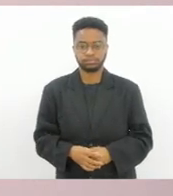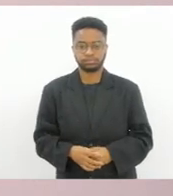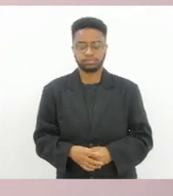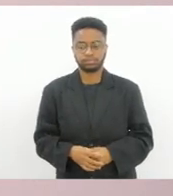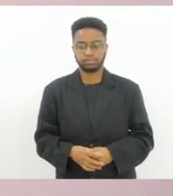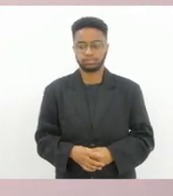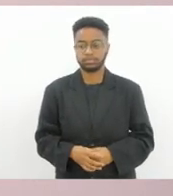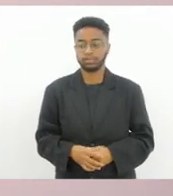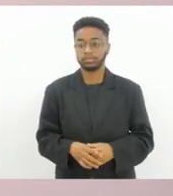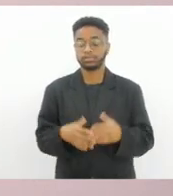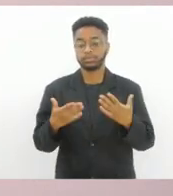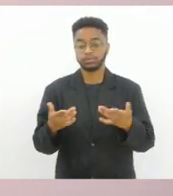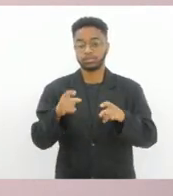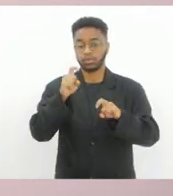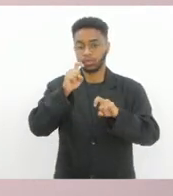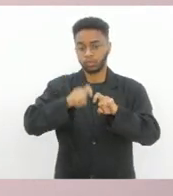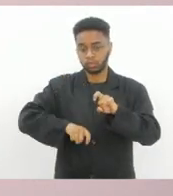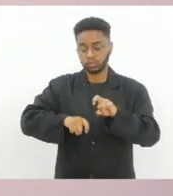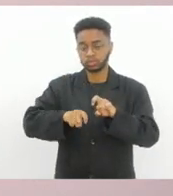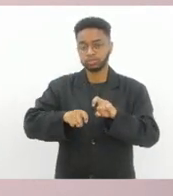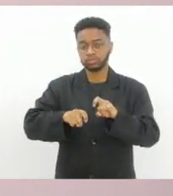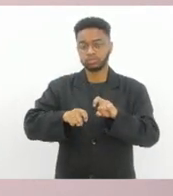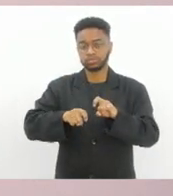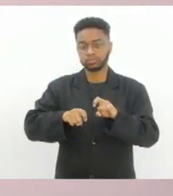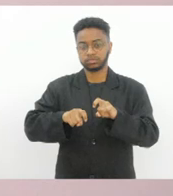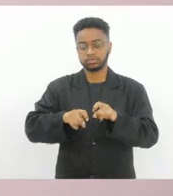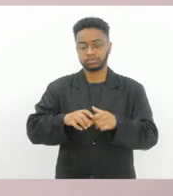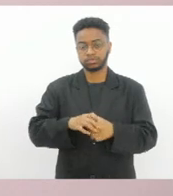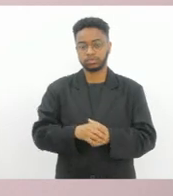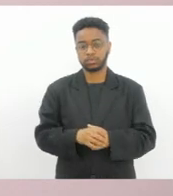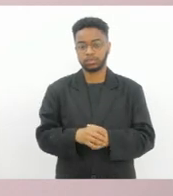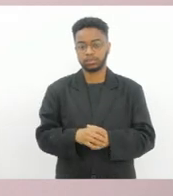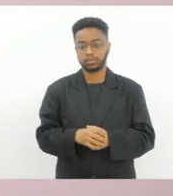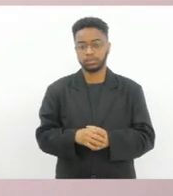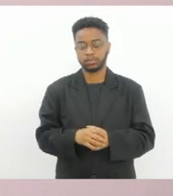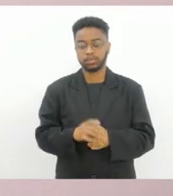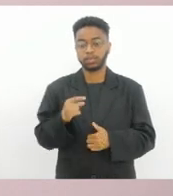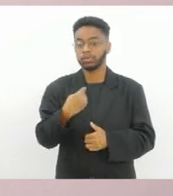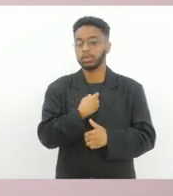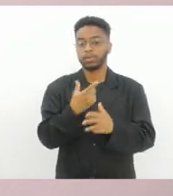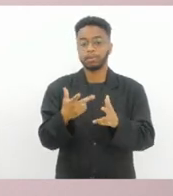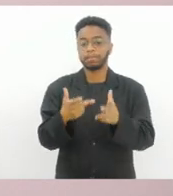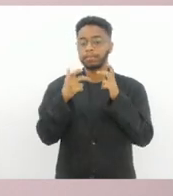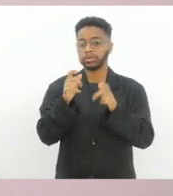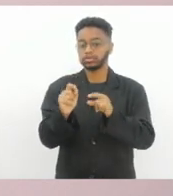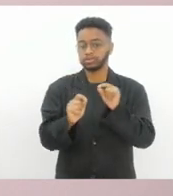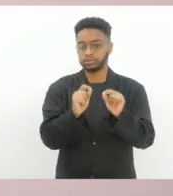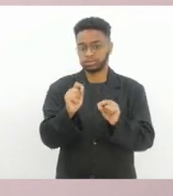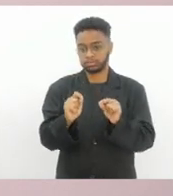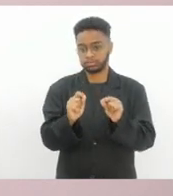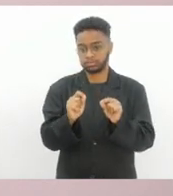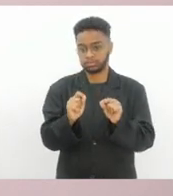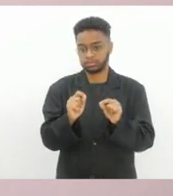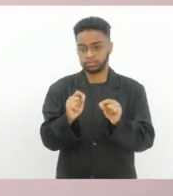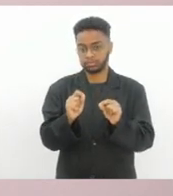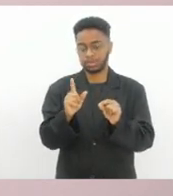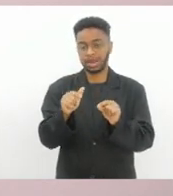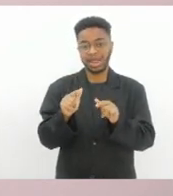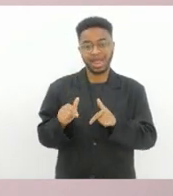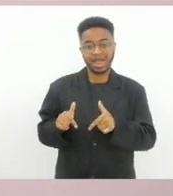O estupro, então, ele é, no que a gente tem visto, uma